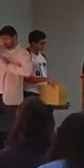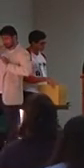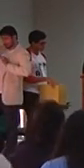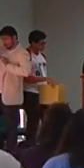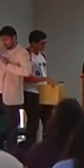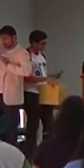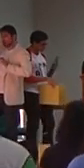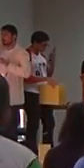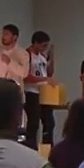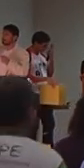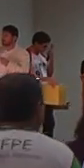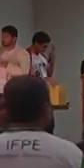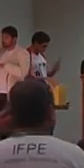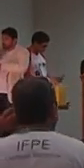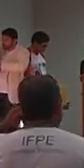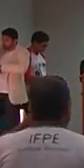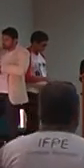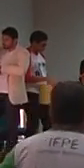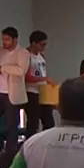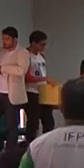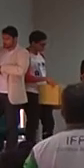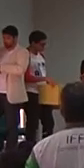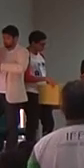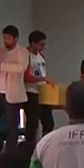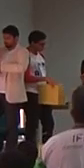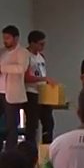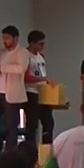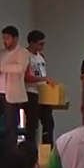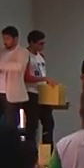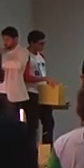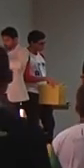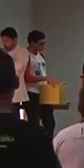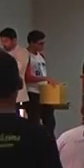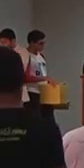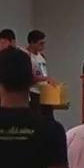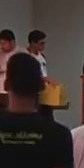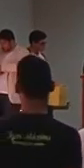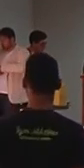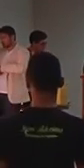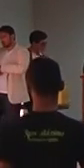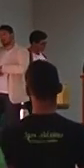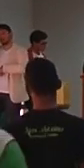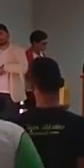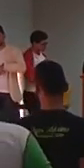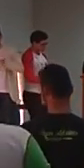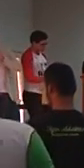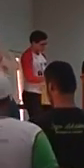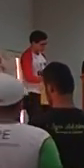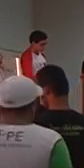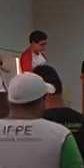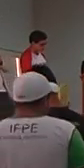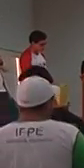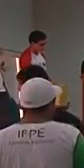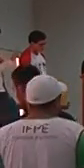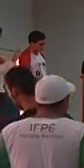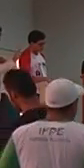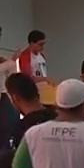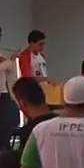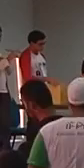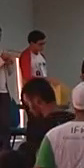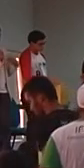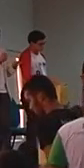responder. Quem responde tem 2 minutos. Depois ele tem direito a uma réplica e depois a